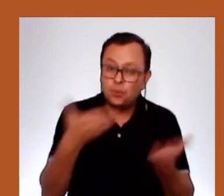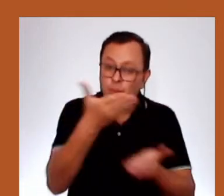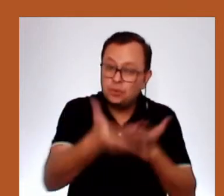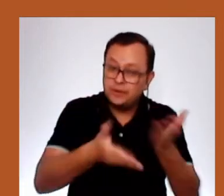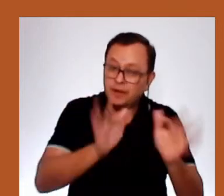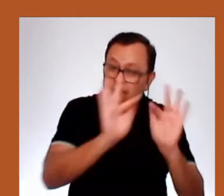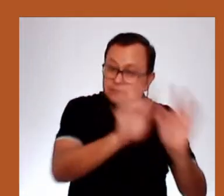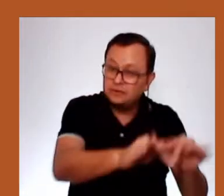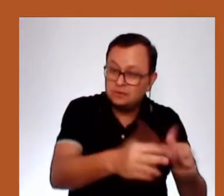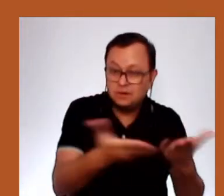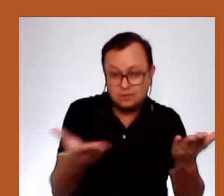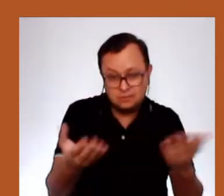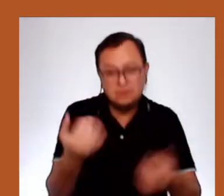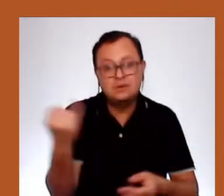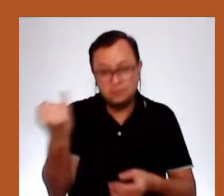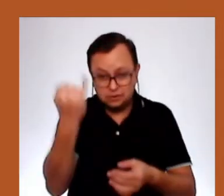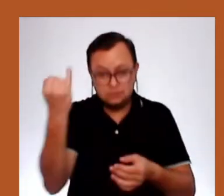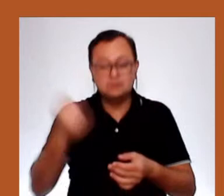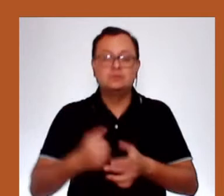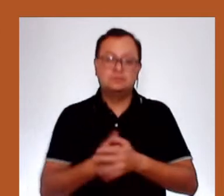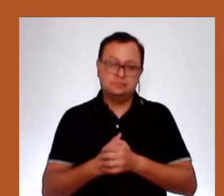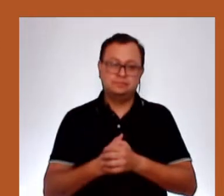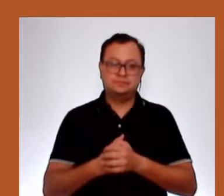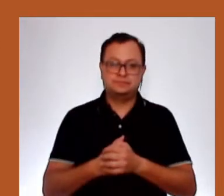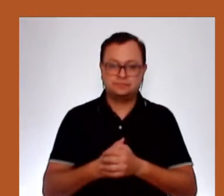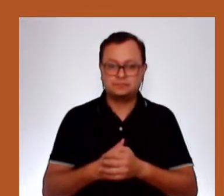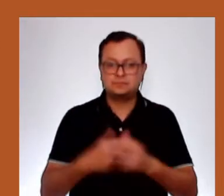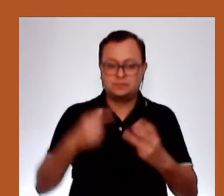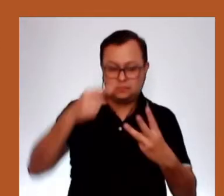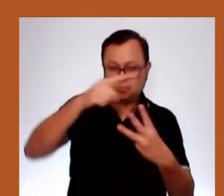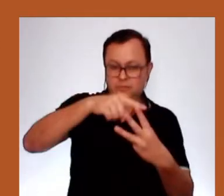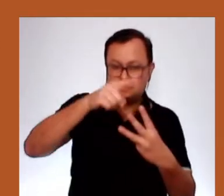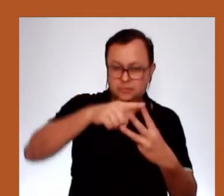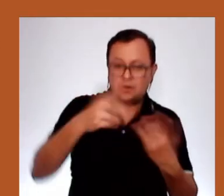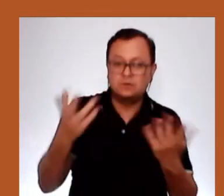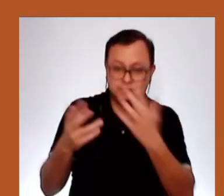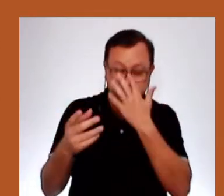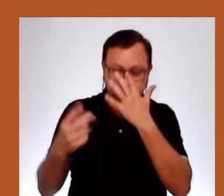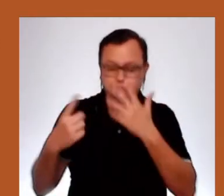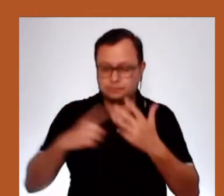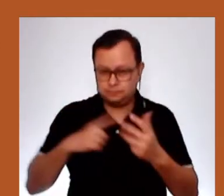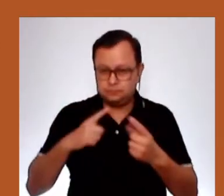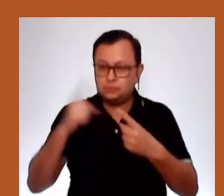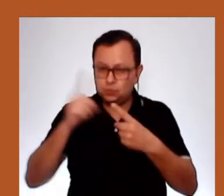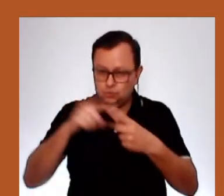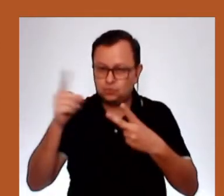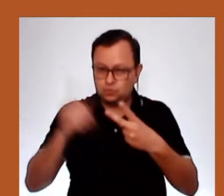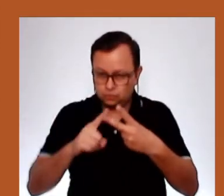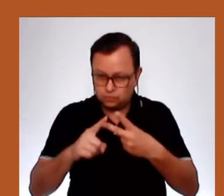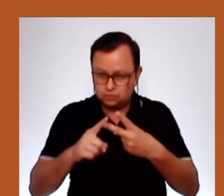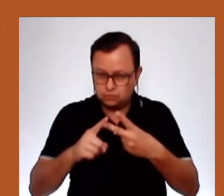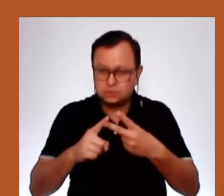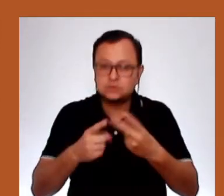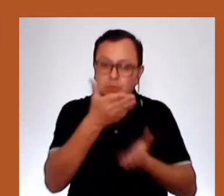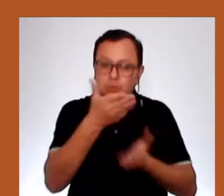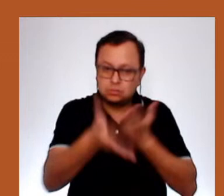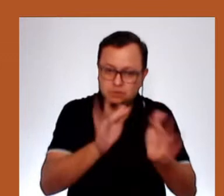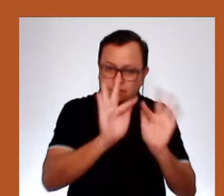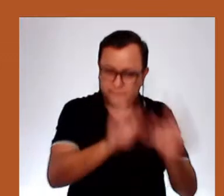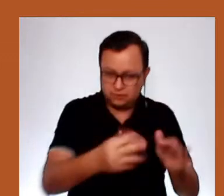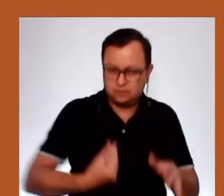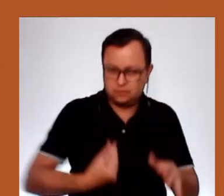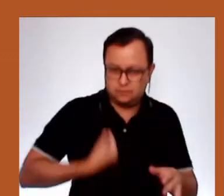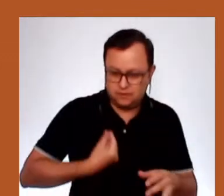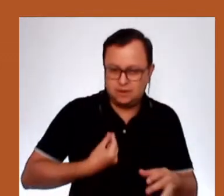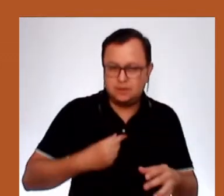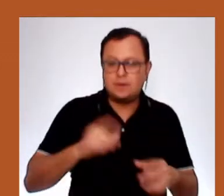né? Olha, são duas coisas que os cuidados paliativos preconizam e que eu acho que dá para ver muito bem nesse documentário,